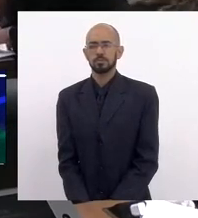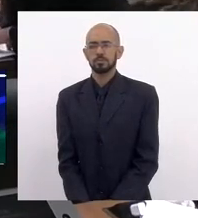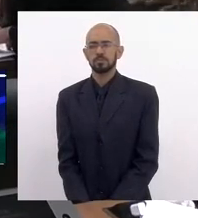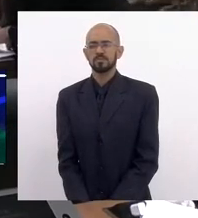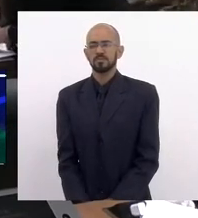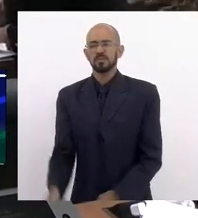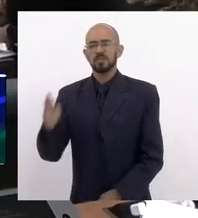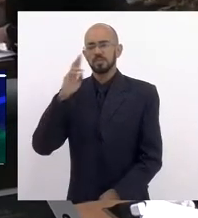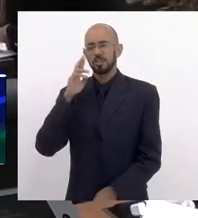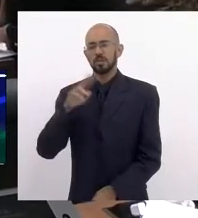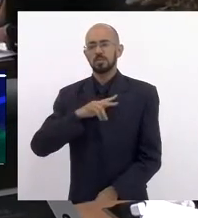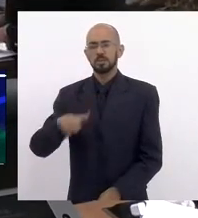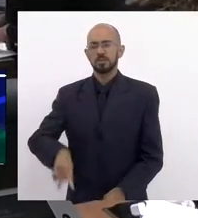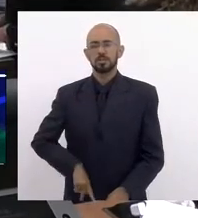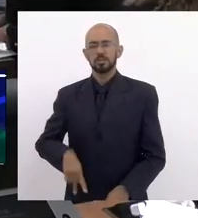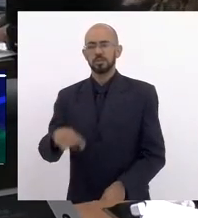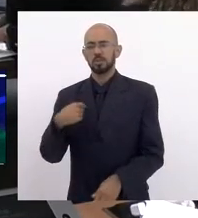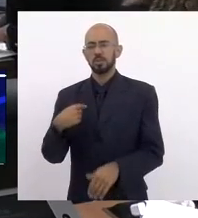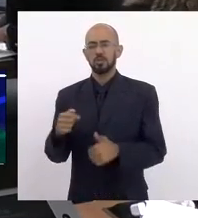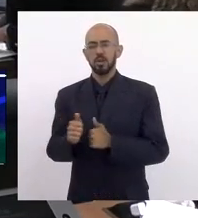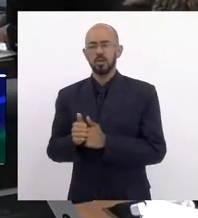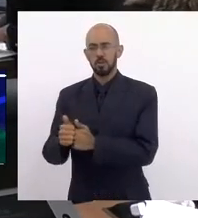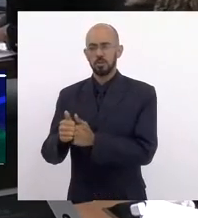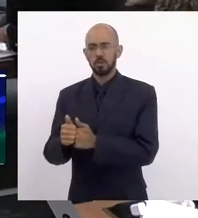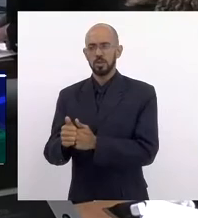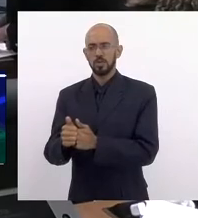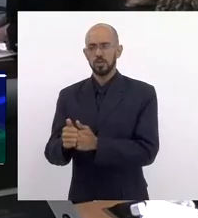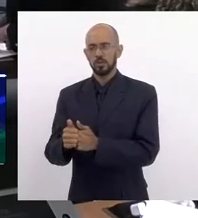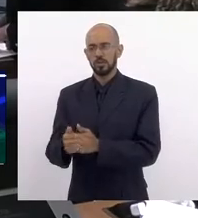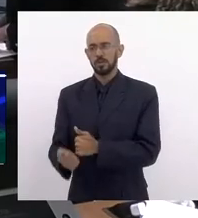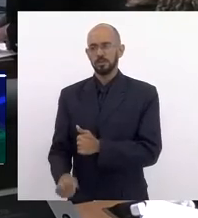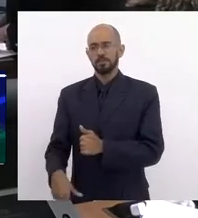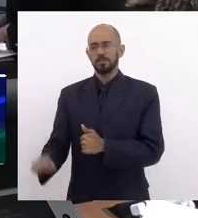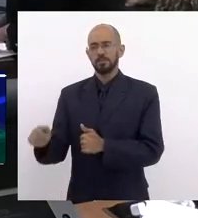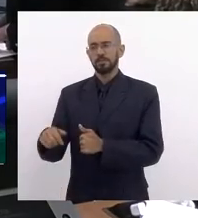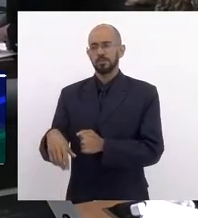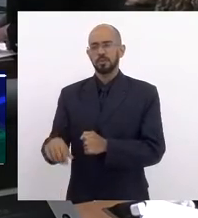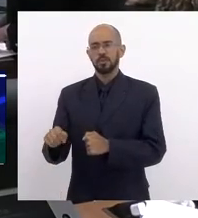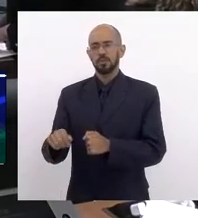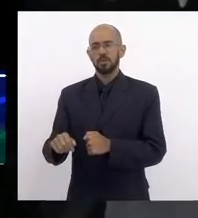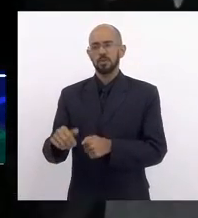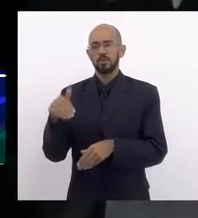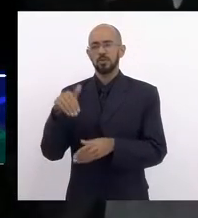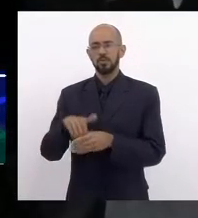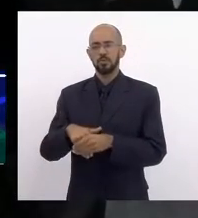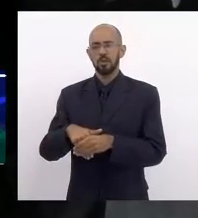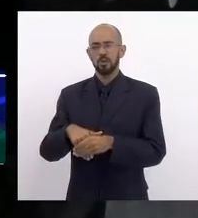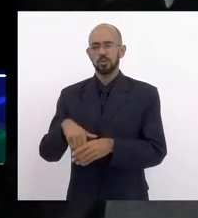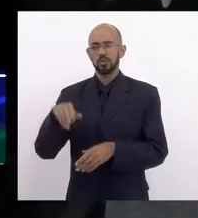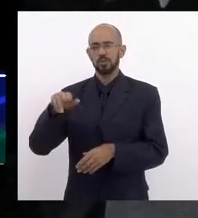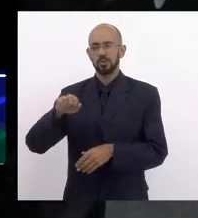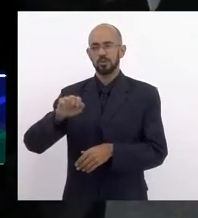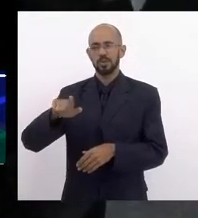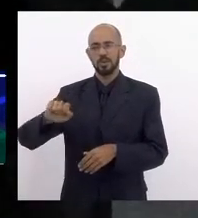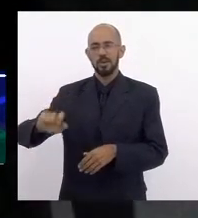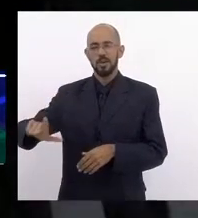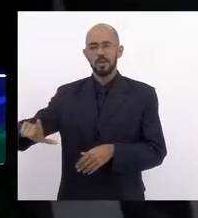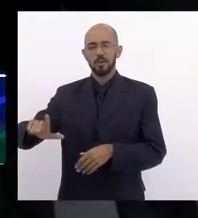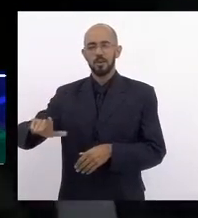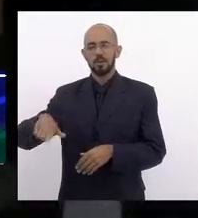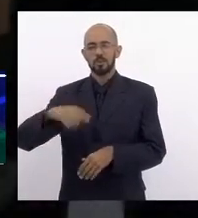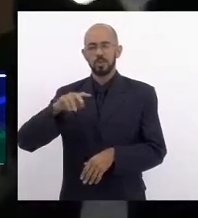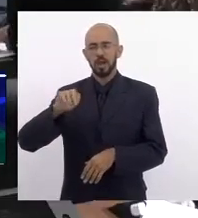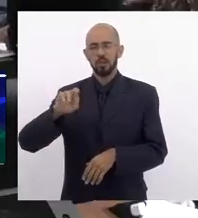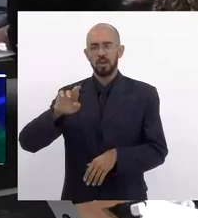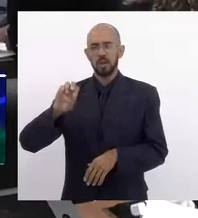Senhora presidente, eu acompanho o abalizado voto do deputado Noel de Carvalho. Eu peço a